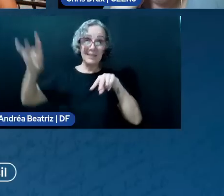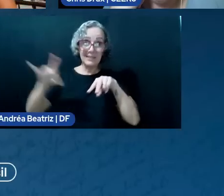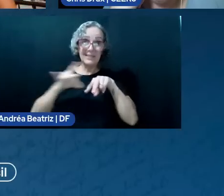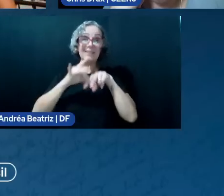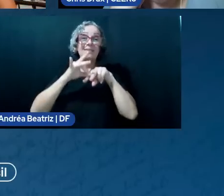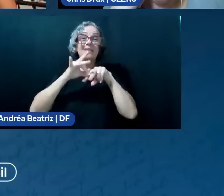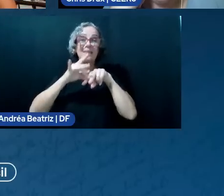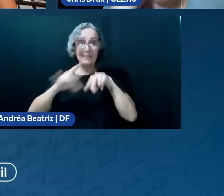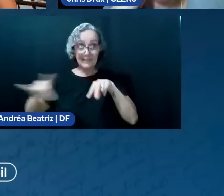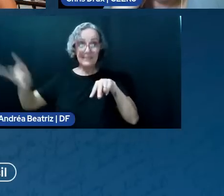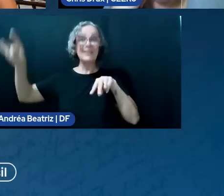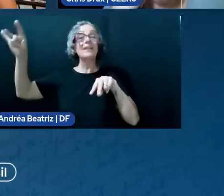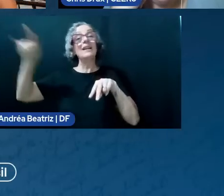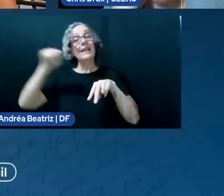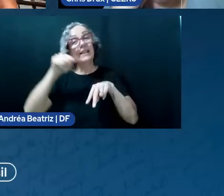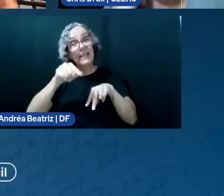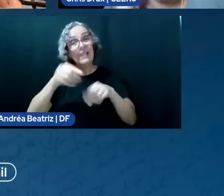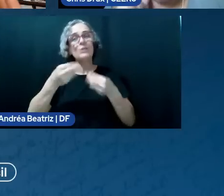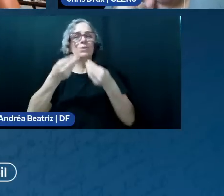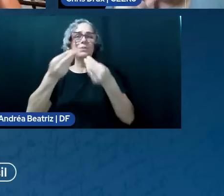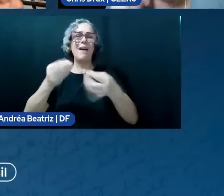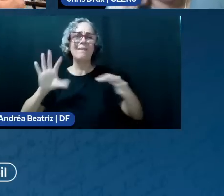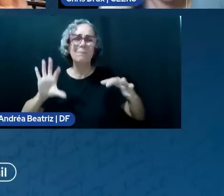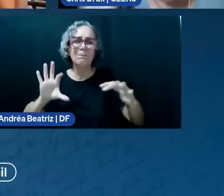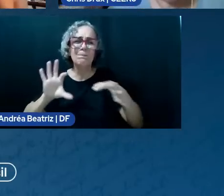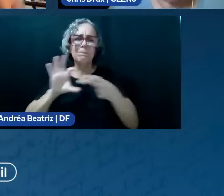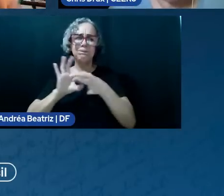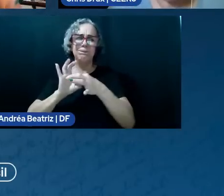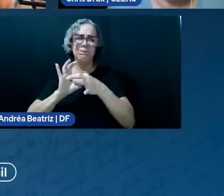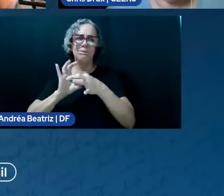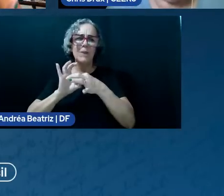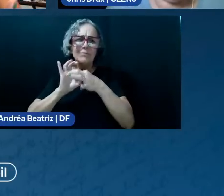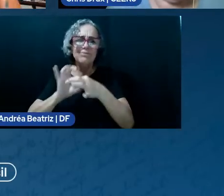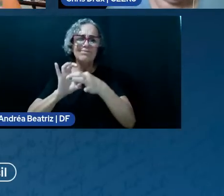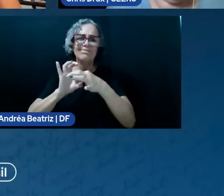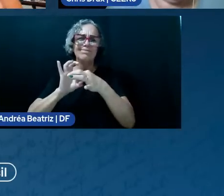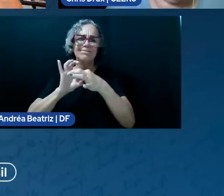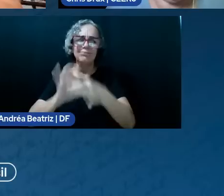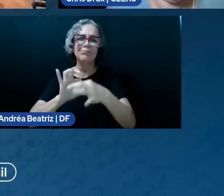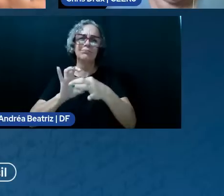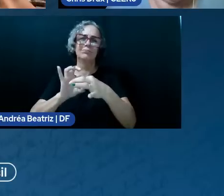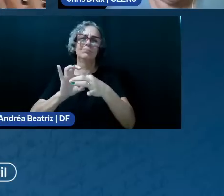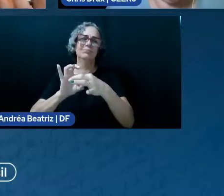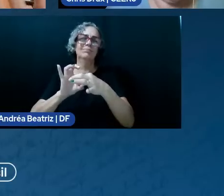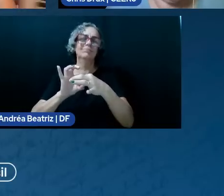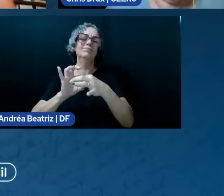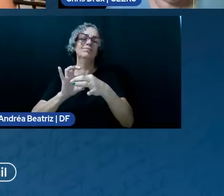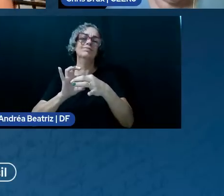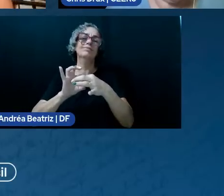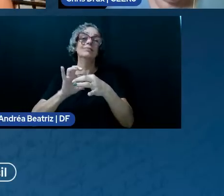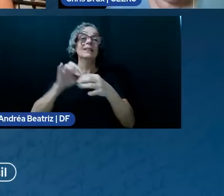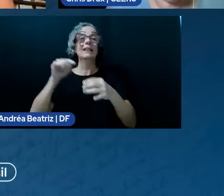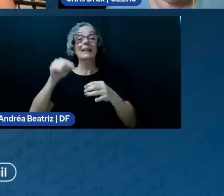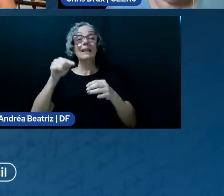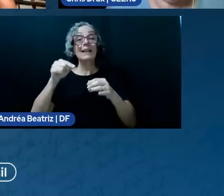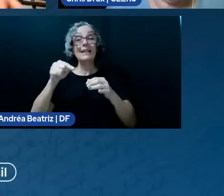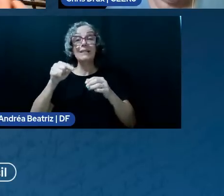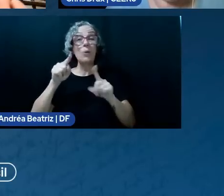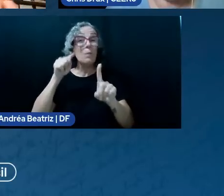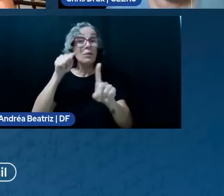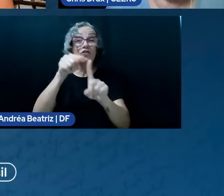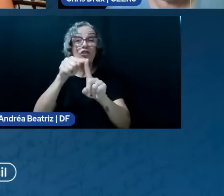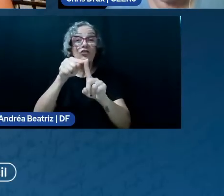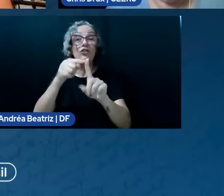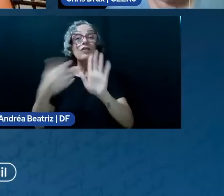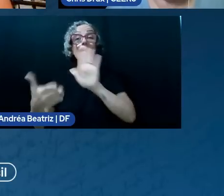fortalece esses laços, porque no sentido evolutivo, a proposta é nos tornarmos uma